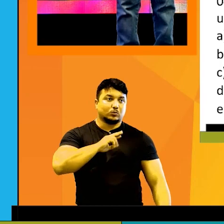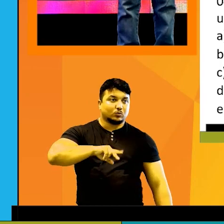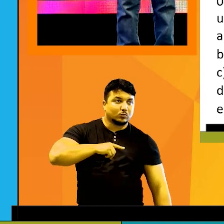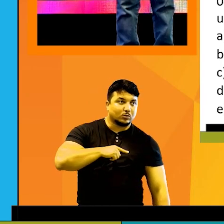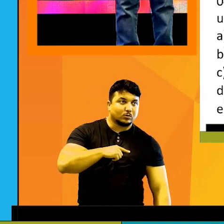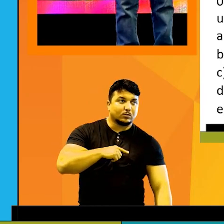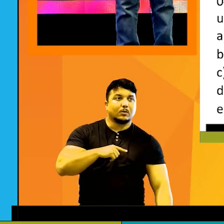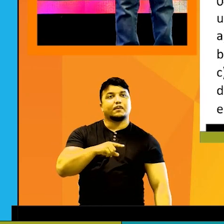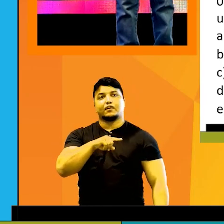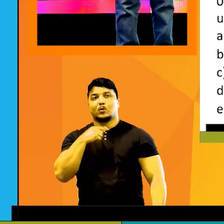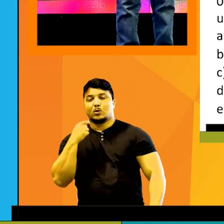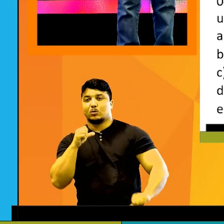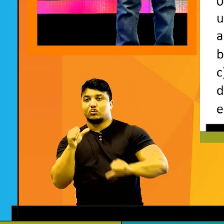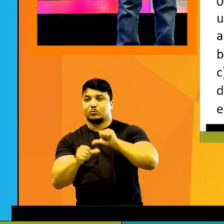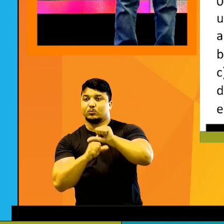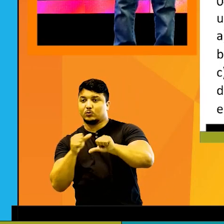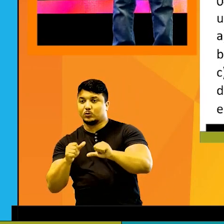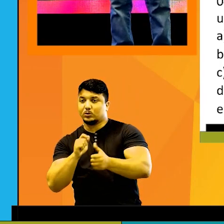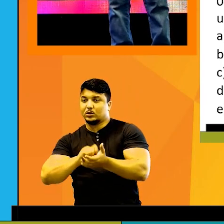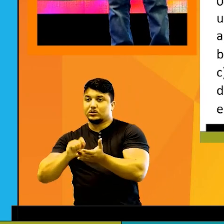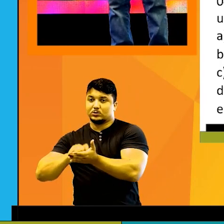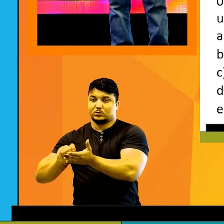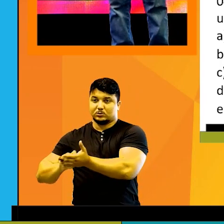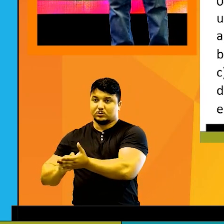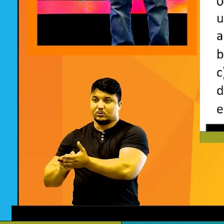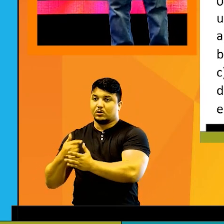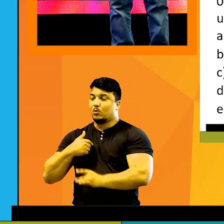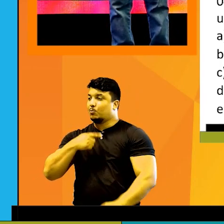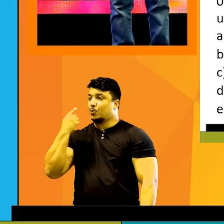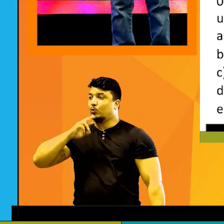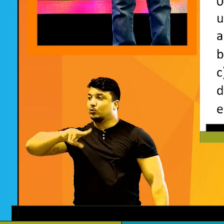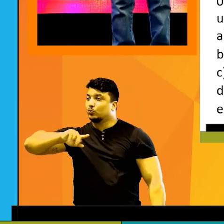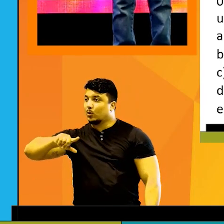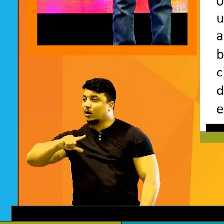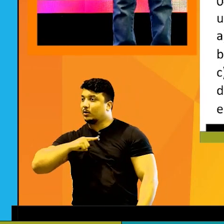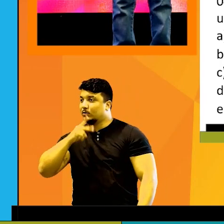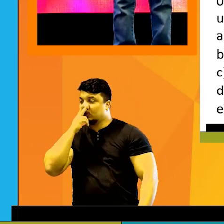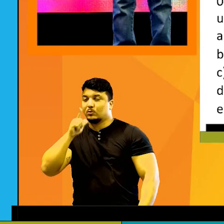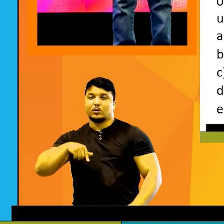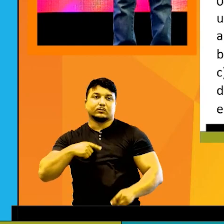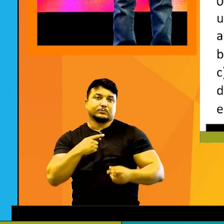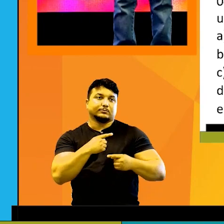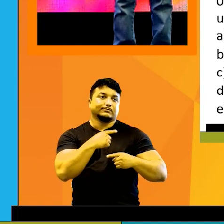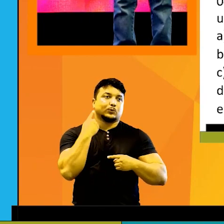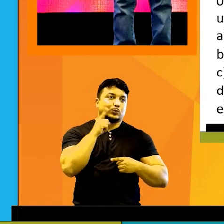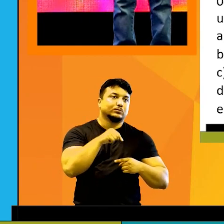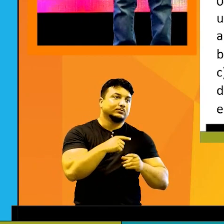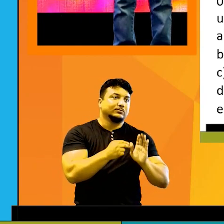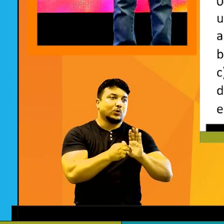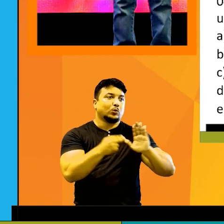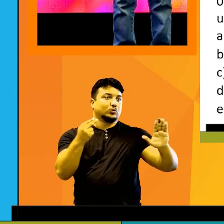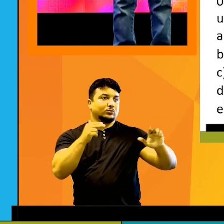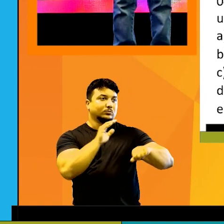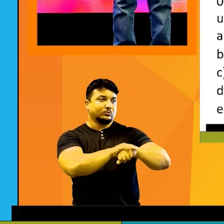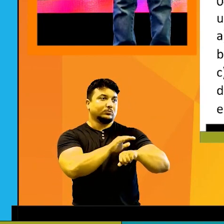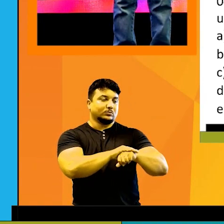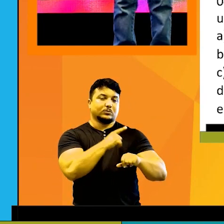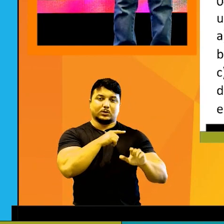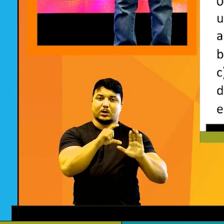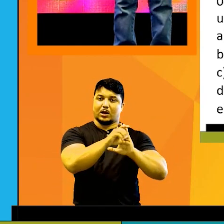sou um que morreu e virou escritor. Então eu não sou um autor defunto, eu sou um defunto autor. Palavra do próprio Brás Cubas.